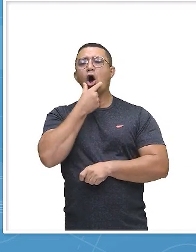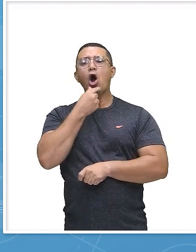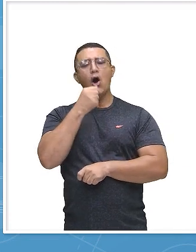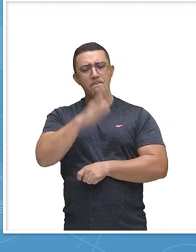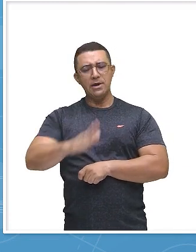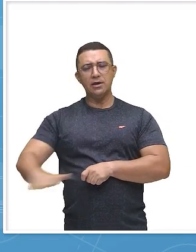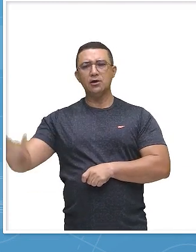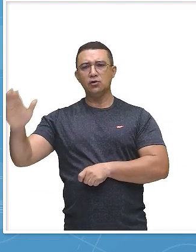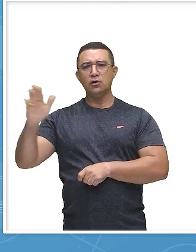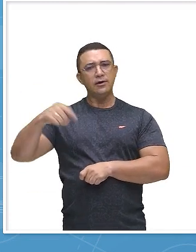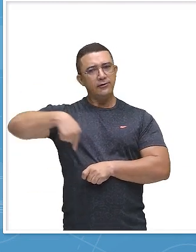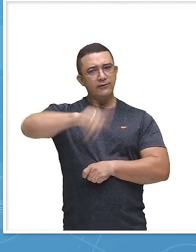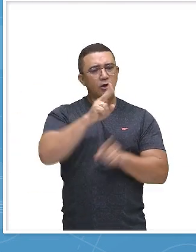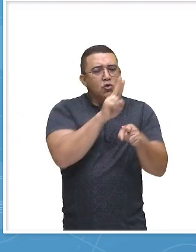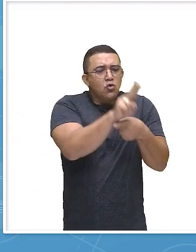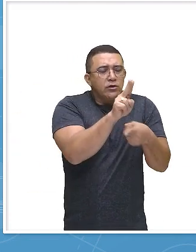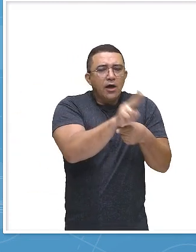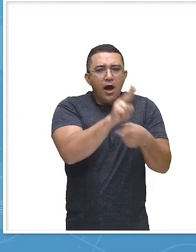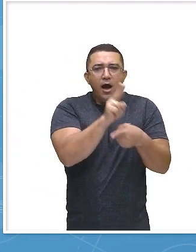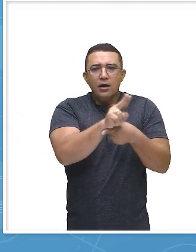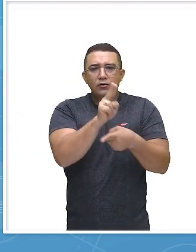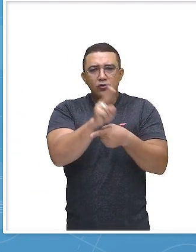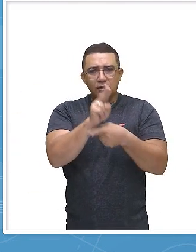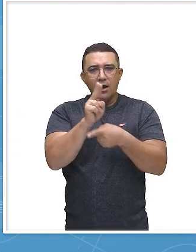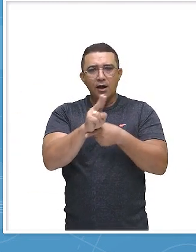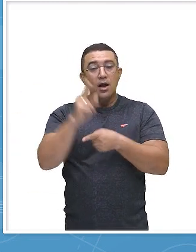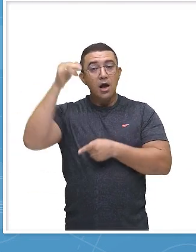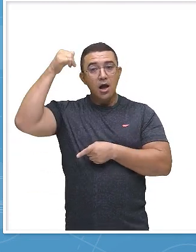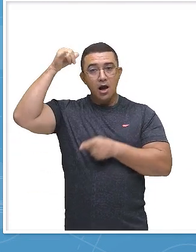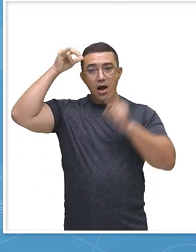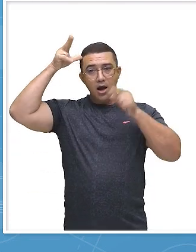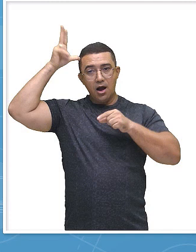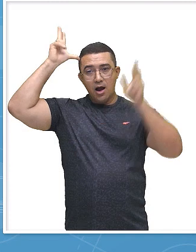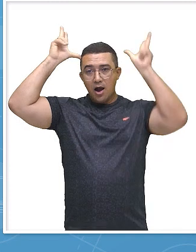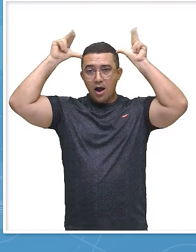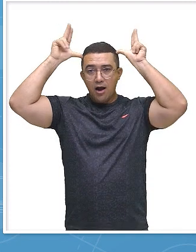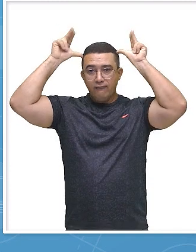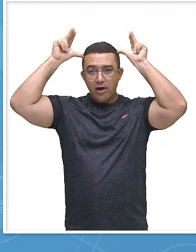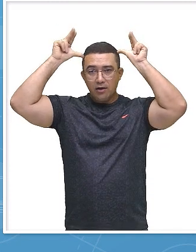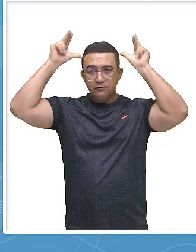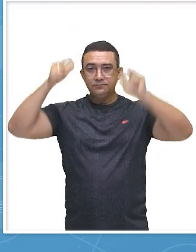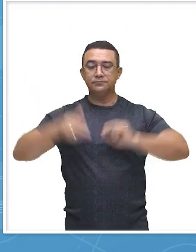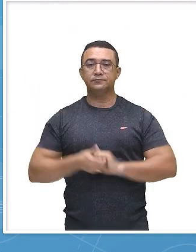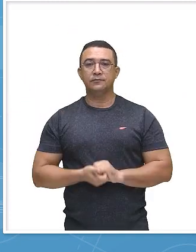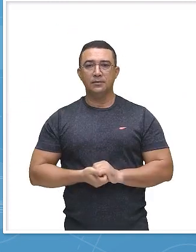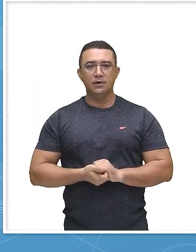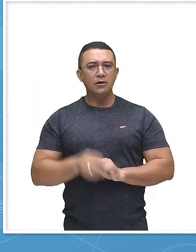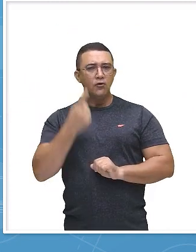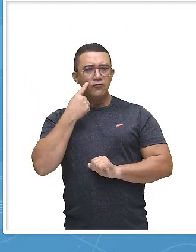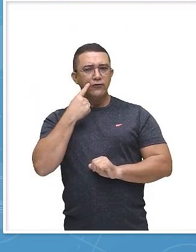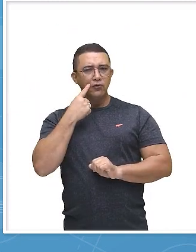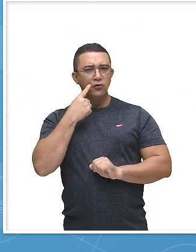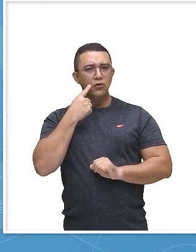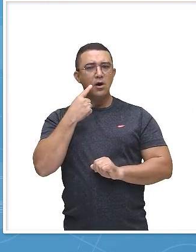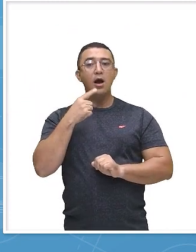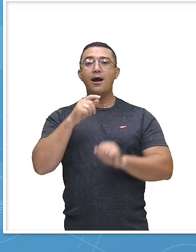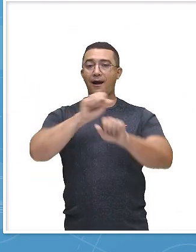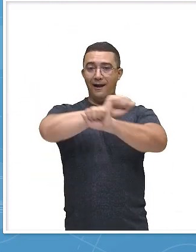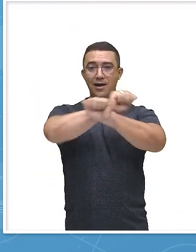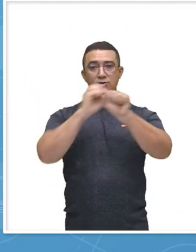pastorear cavalos. Você observa aqui que o artigo indefinido 1